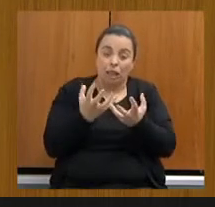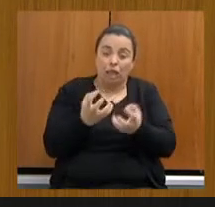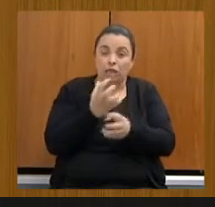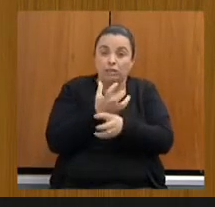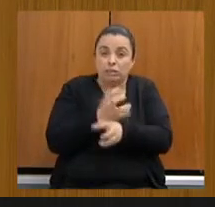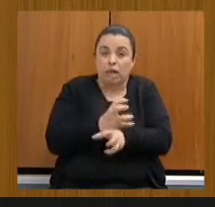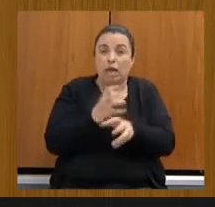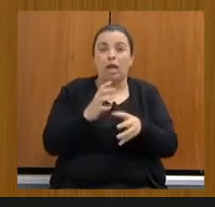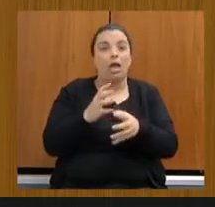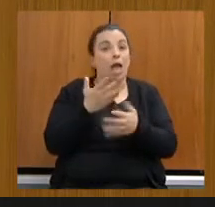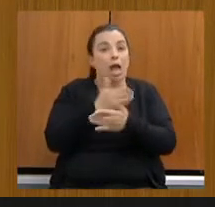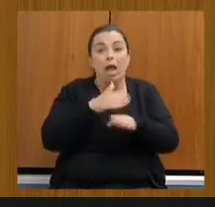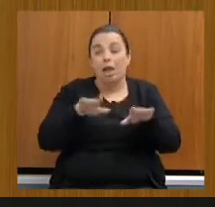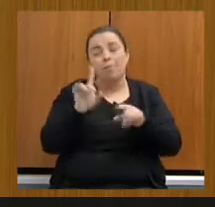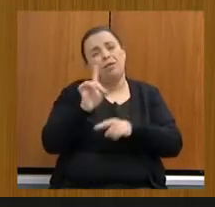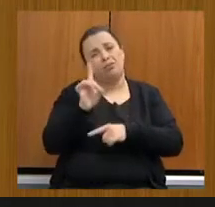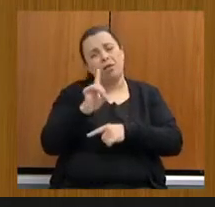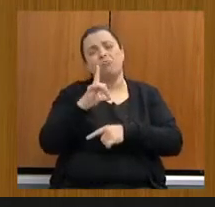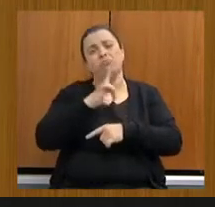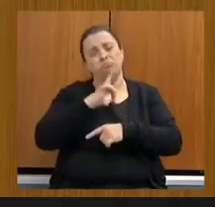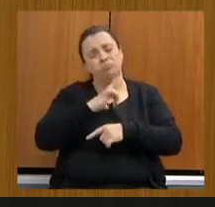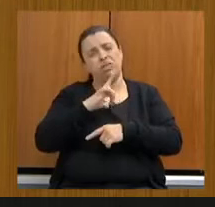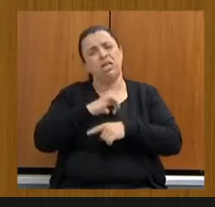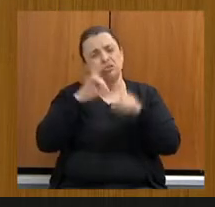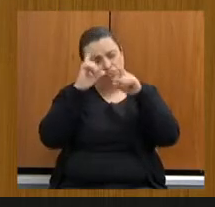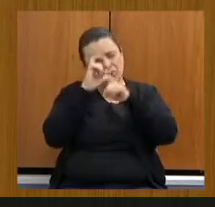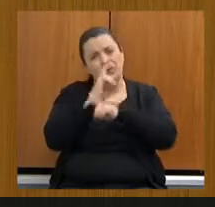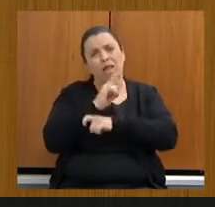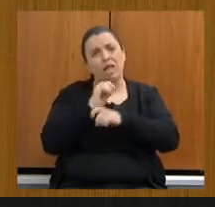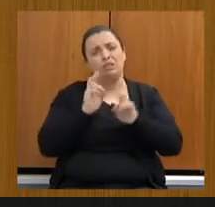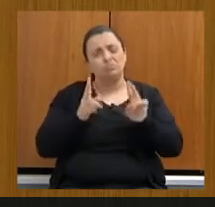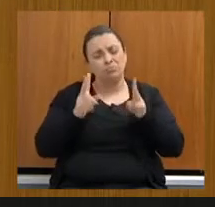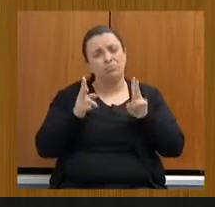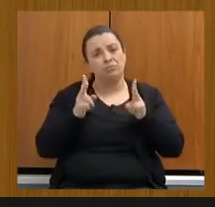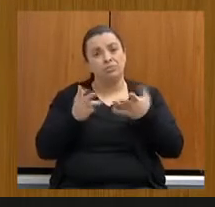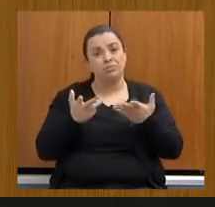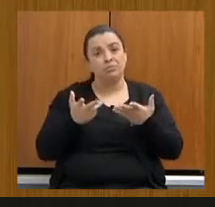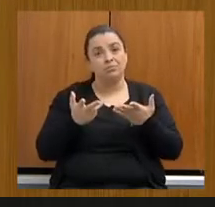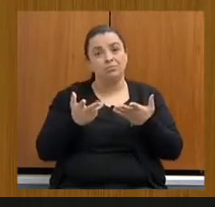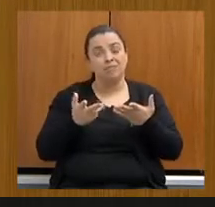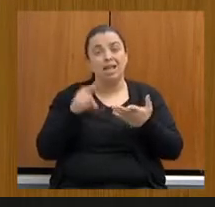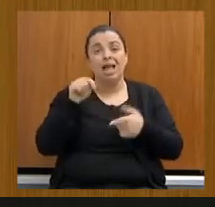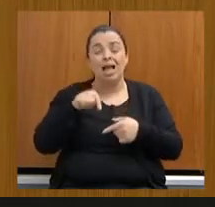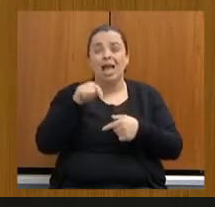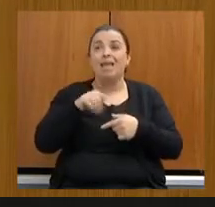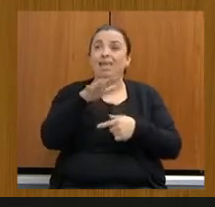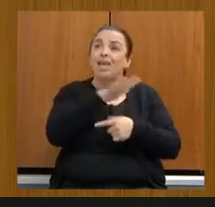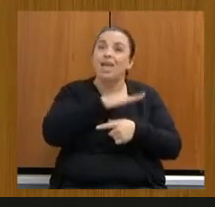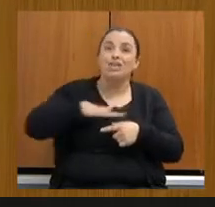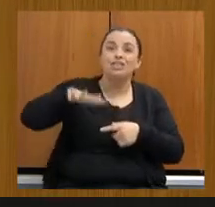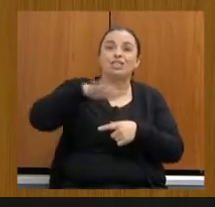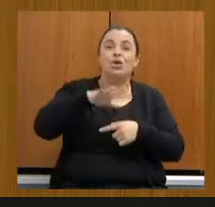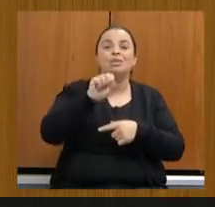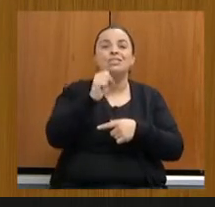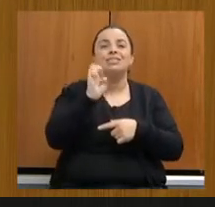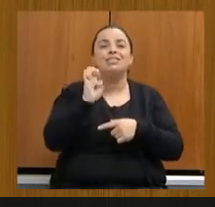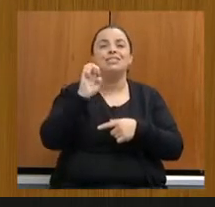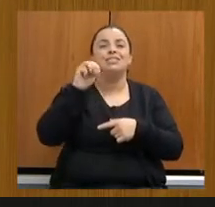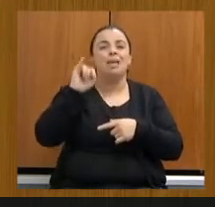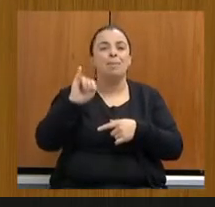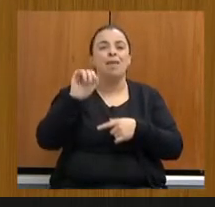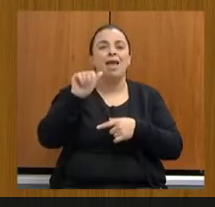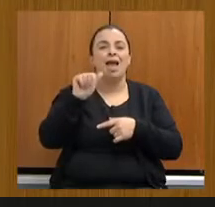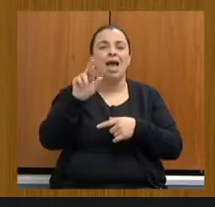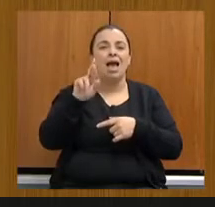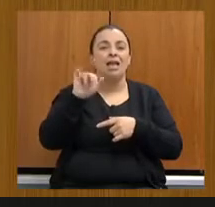acabar nós somos Talvez o semiárido no mundo que mais chove Mas chove em pouca